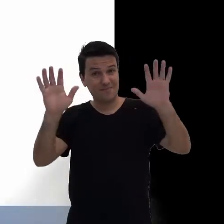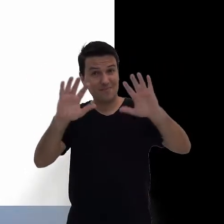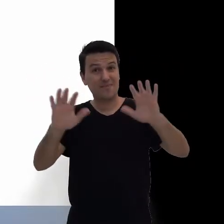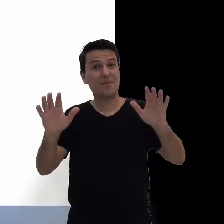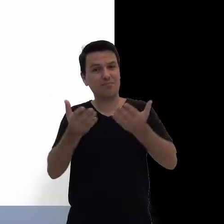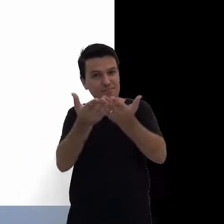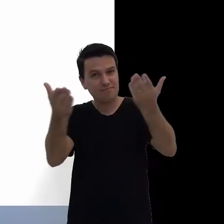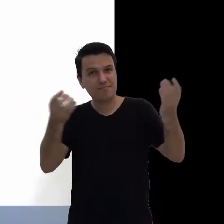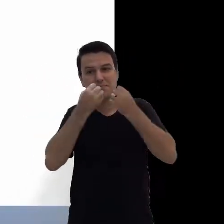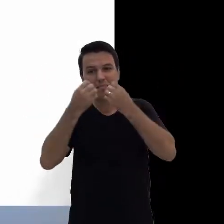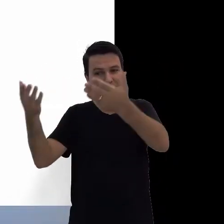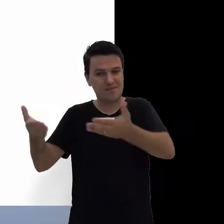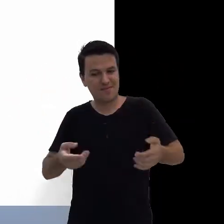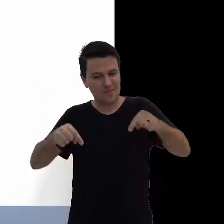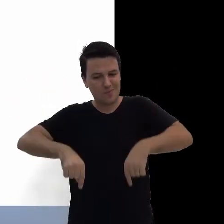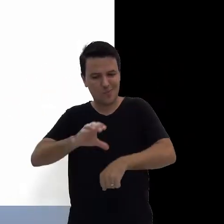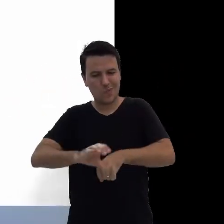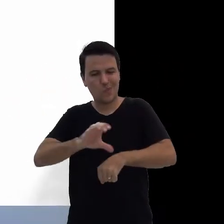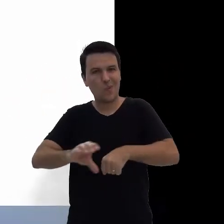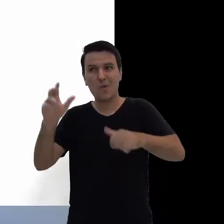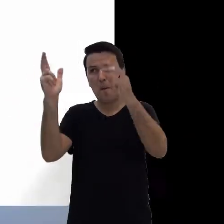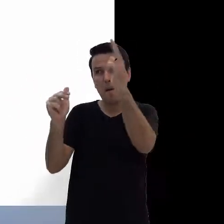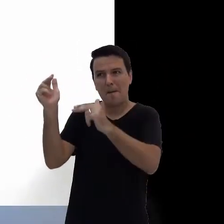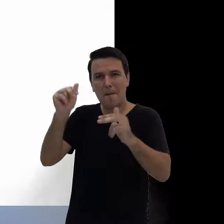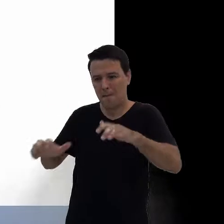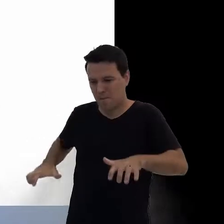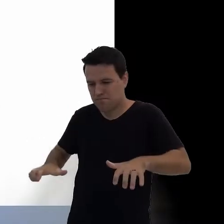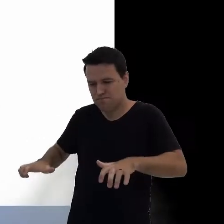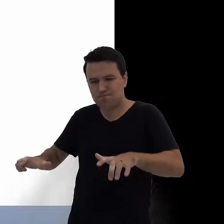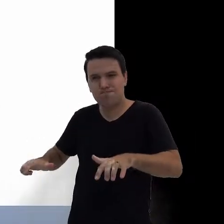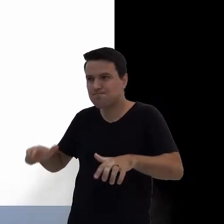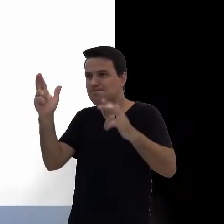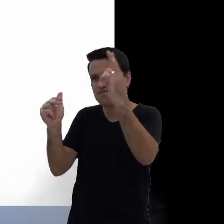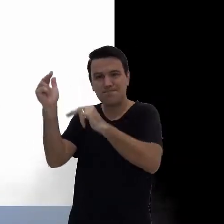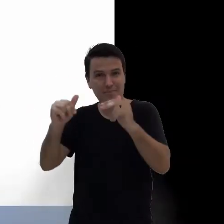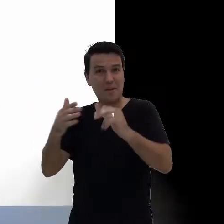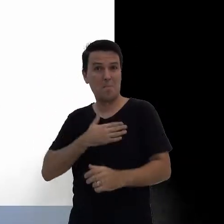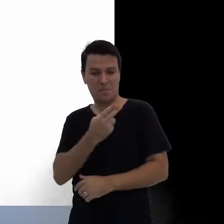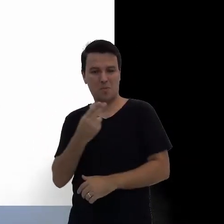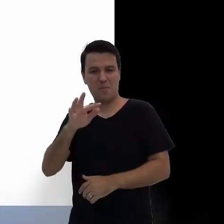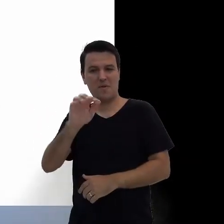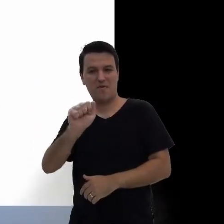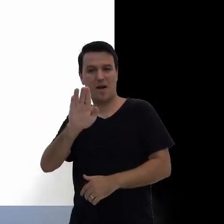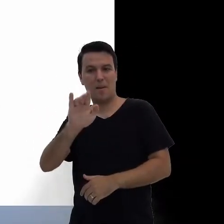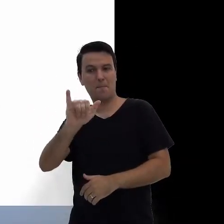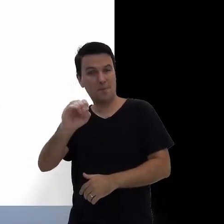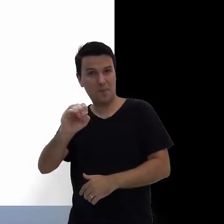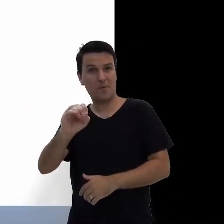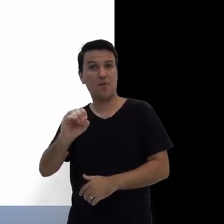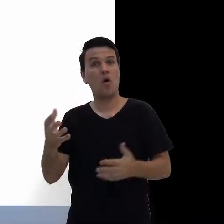Olá, sejam todos bem-vindos ao curso de Desenho no Computador. Meu nome é Fábio Evangelista